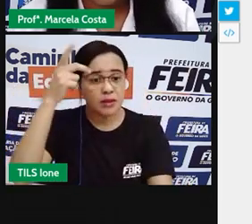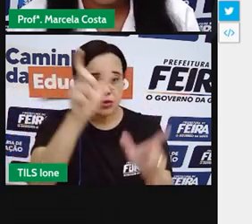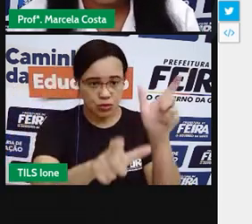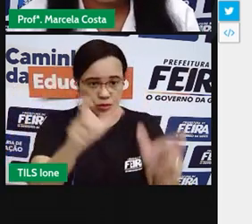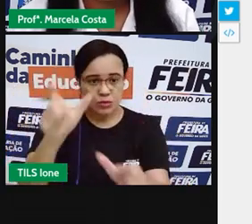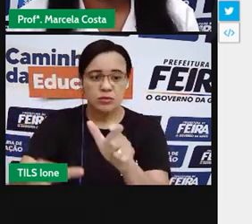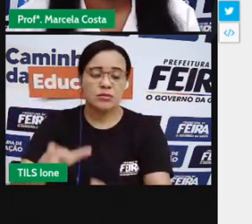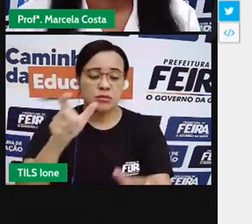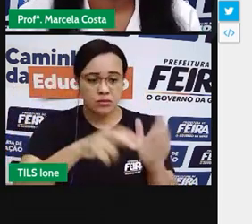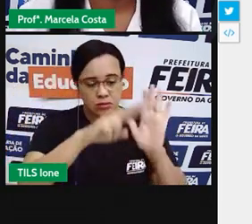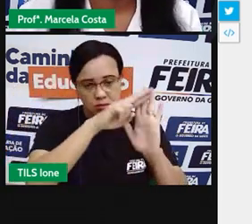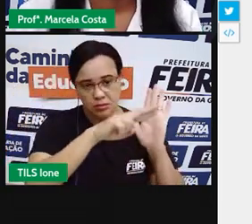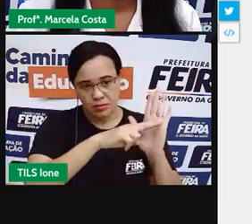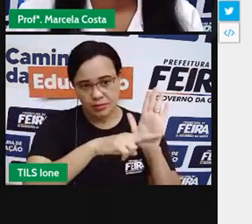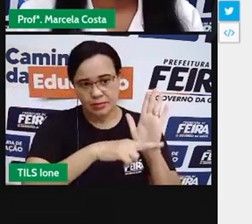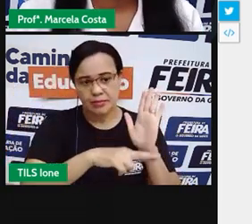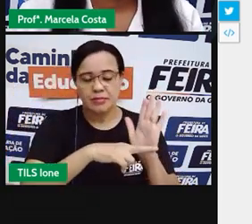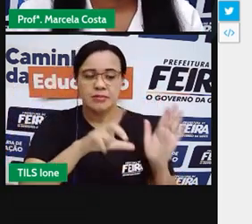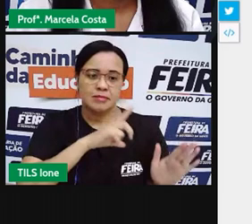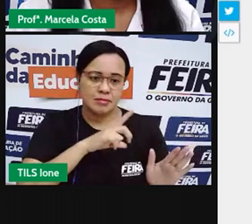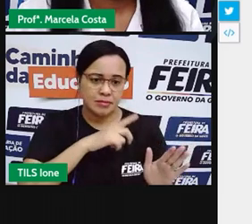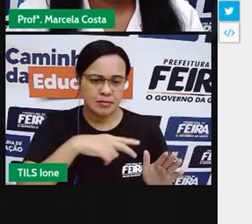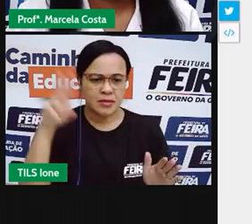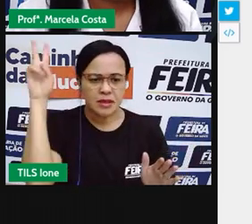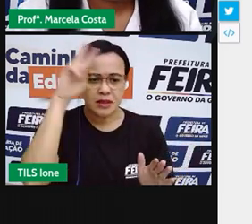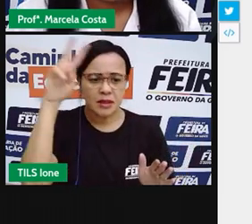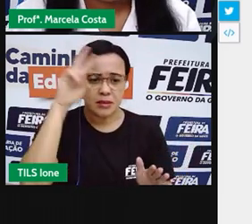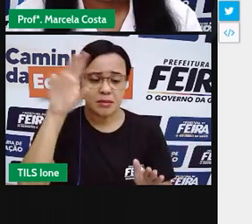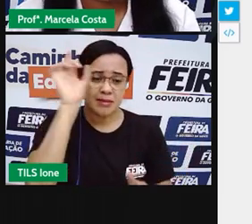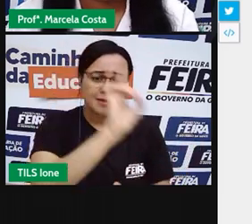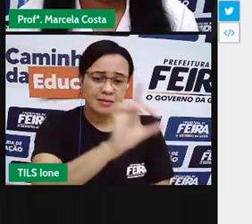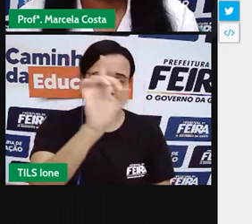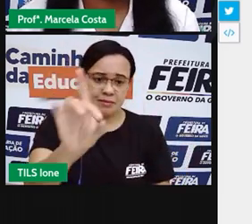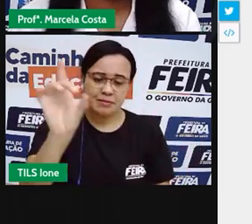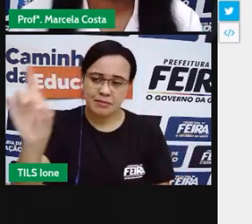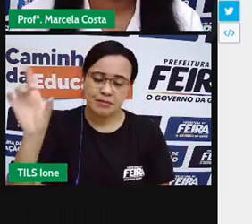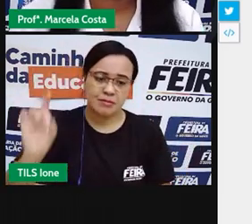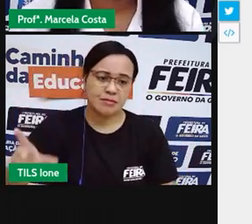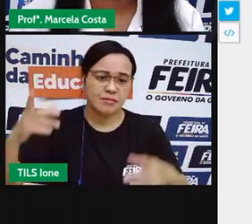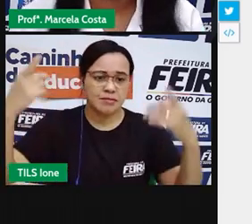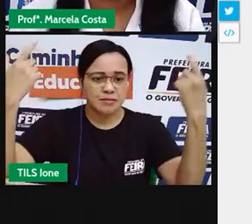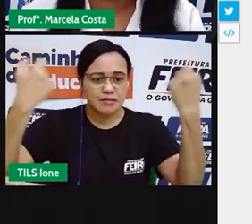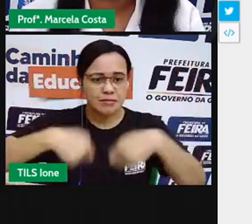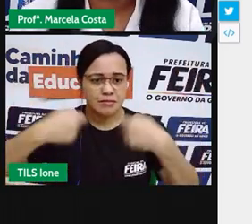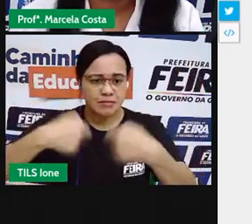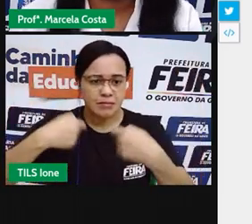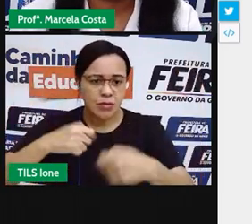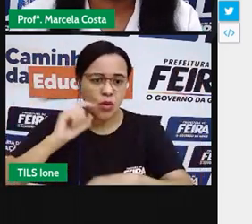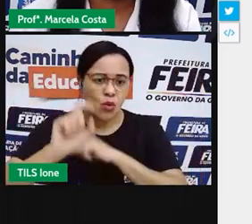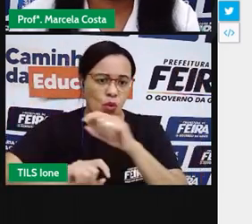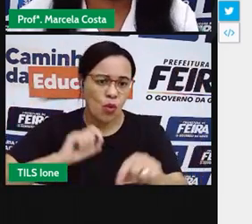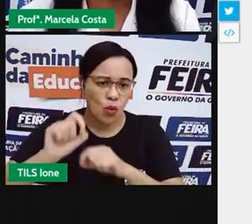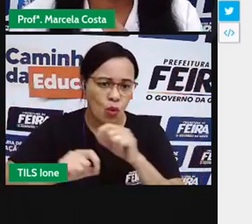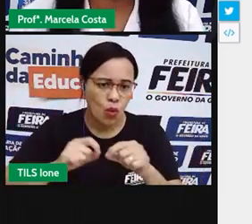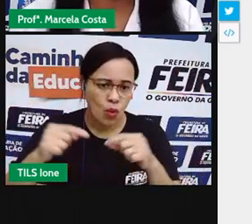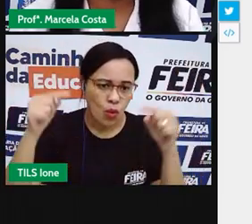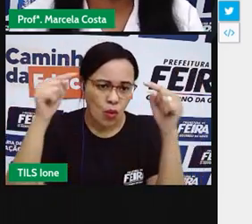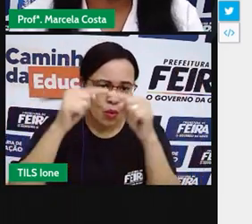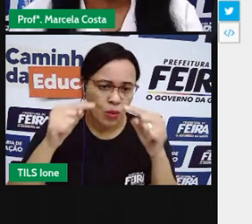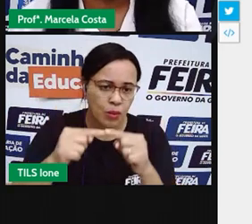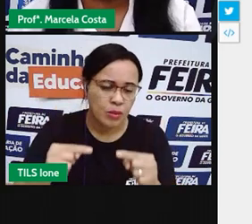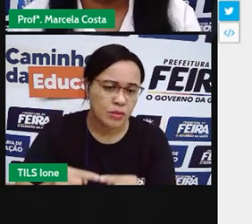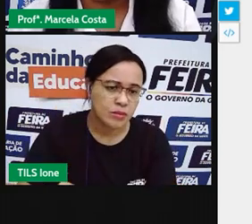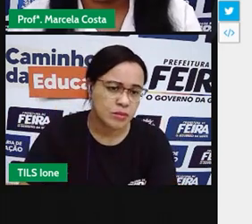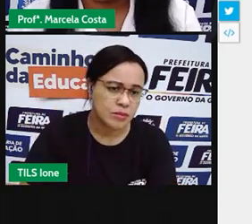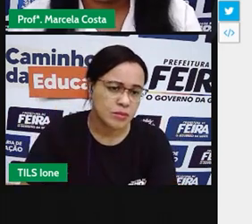às regras, né? Lembrando que em cada ambiente a gente vai ter um comportamento relacionado ao que aquele ambiente